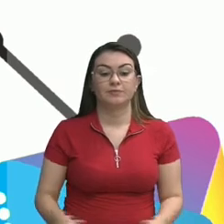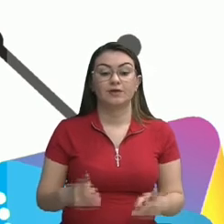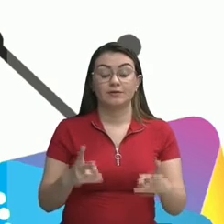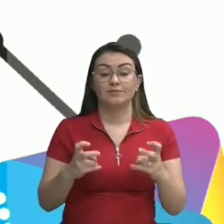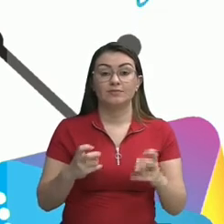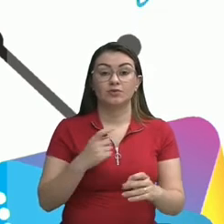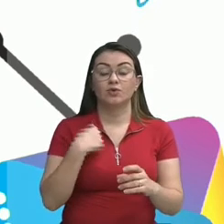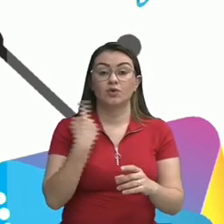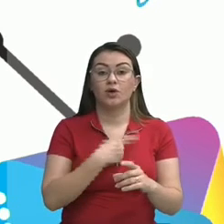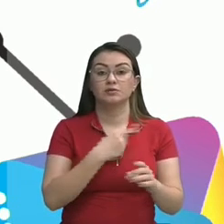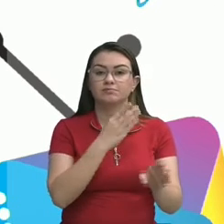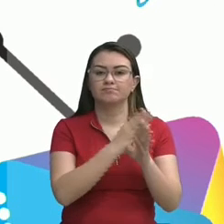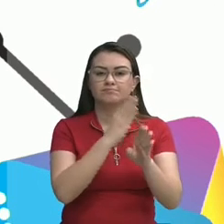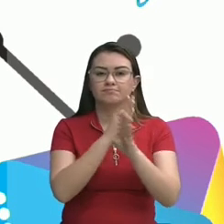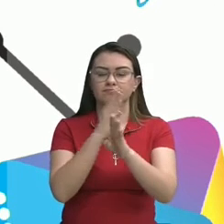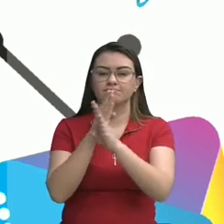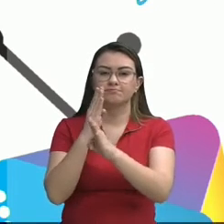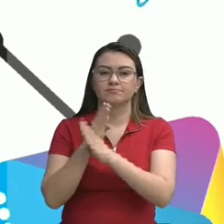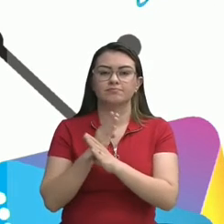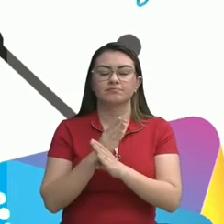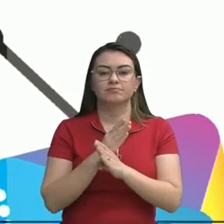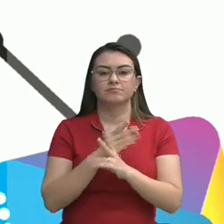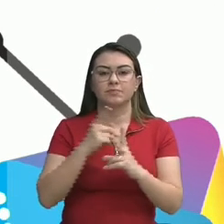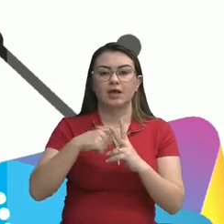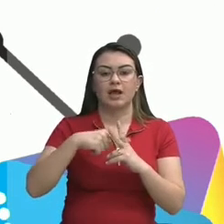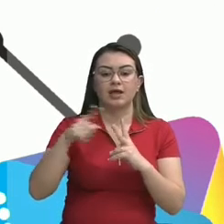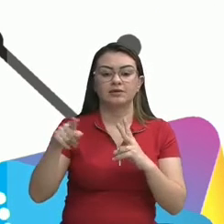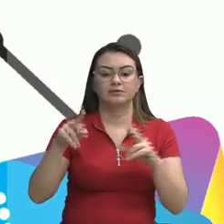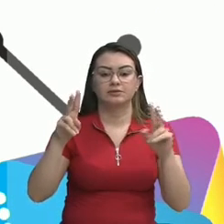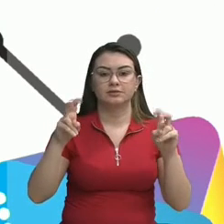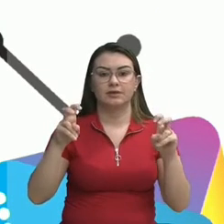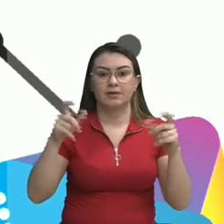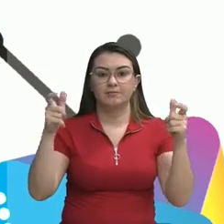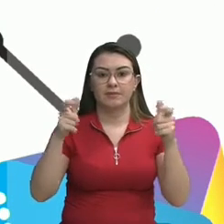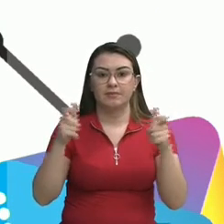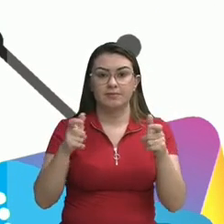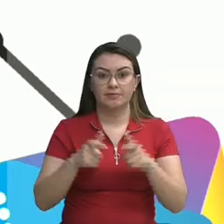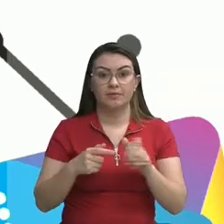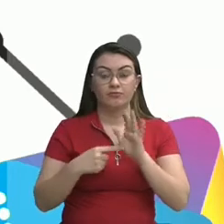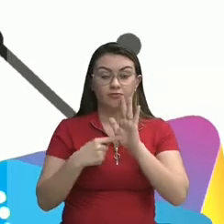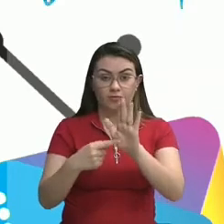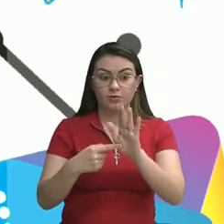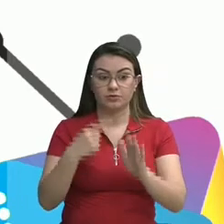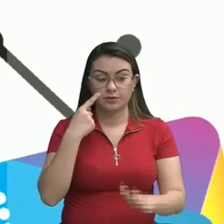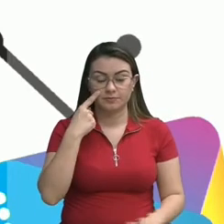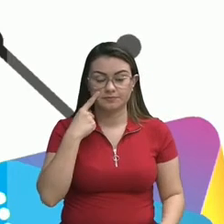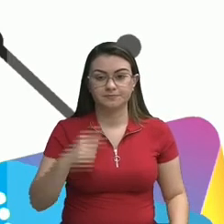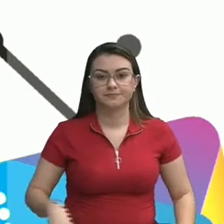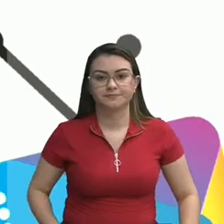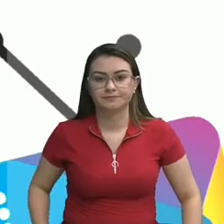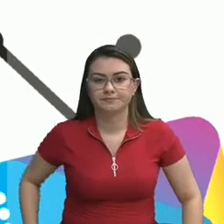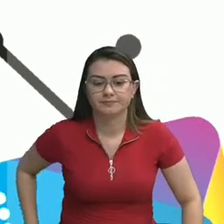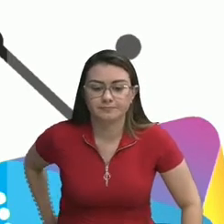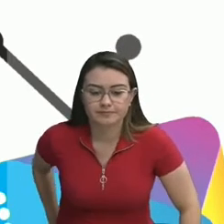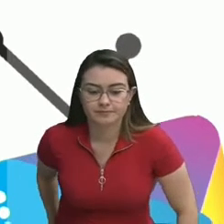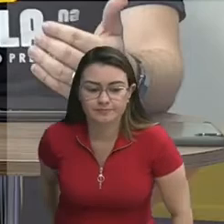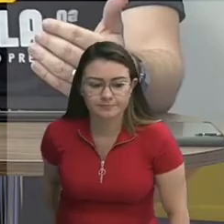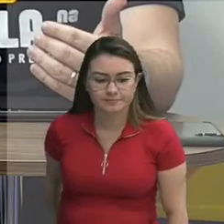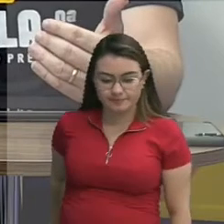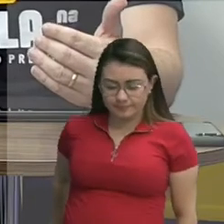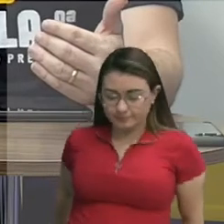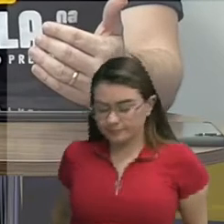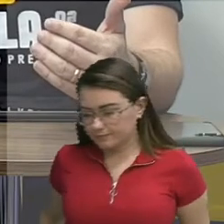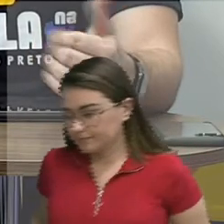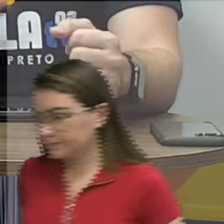gente que a gente encontrou as raizes da equação ou voltar para vocês enxergar ó voltar rapidinho aqui vocês vão entender